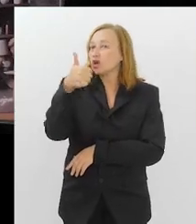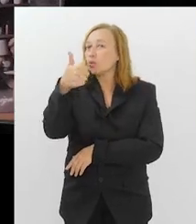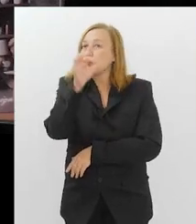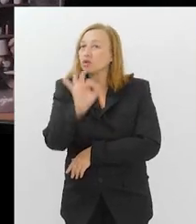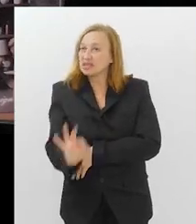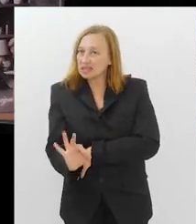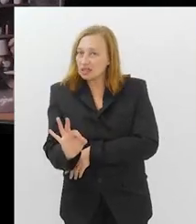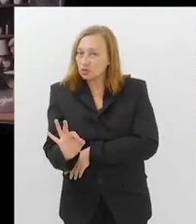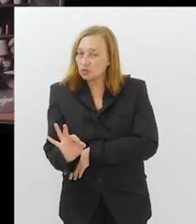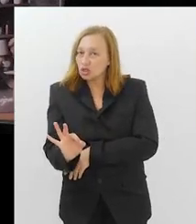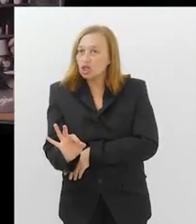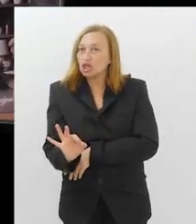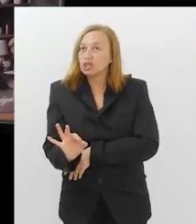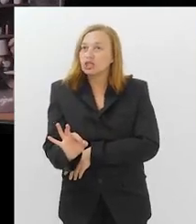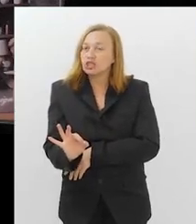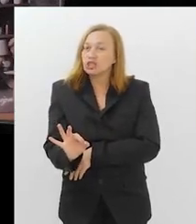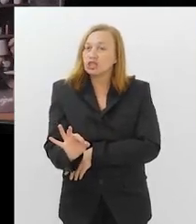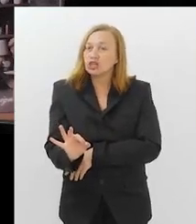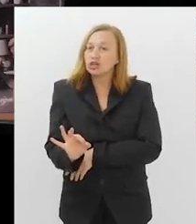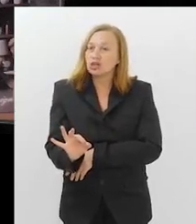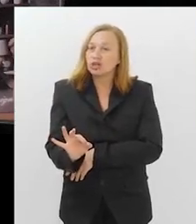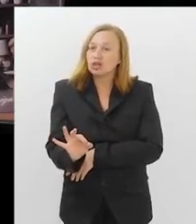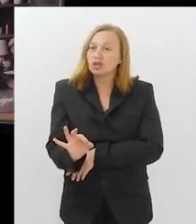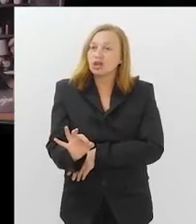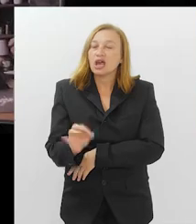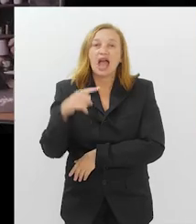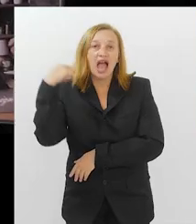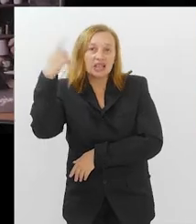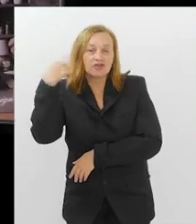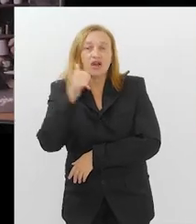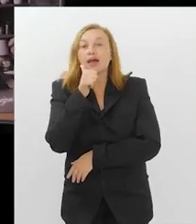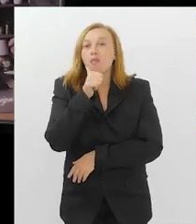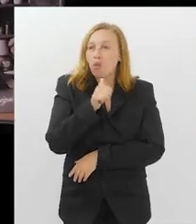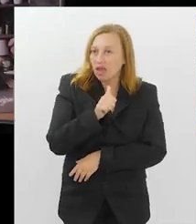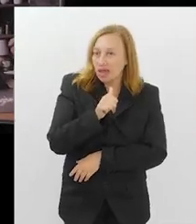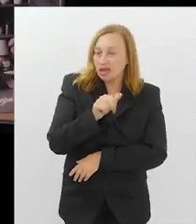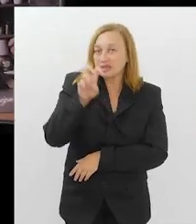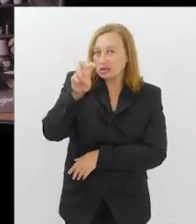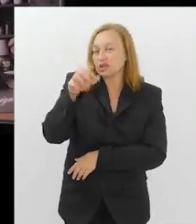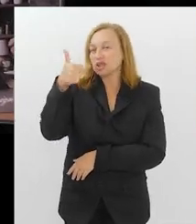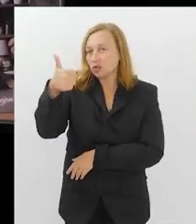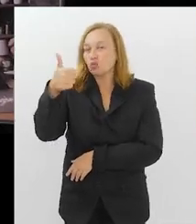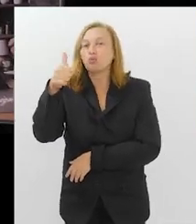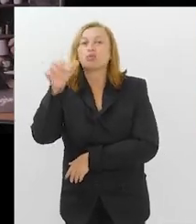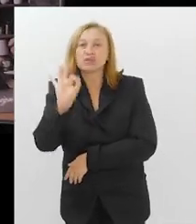51% de advogadas são mulheres.